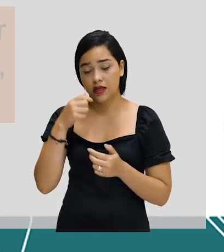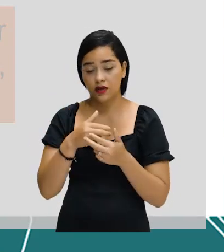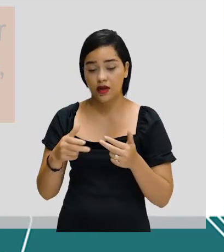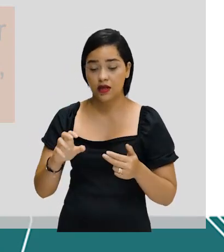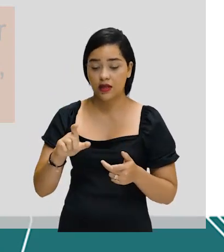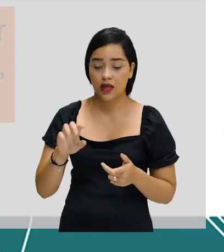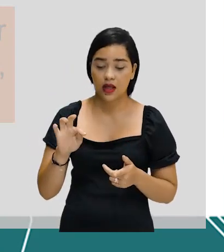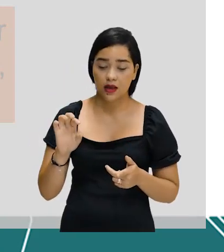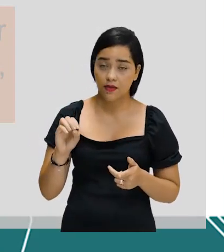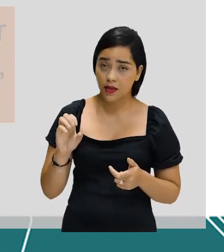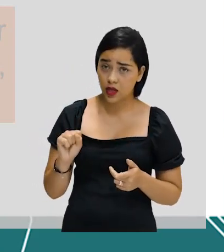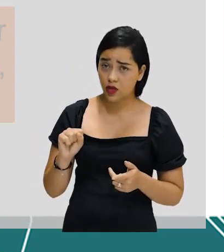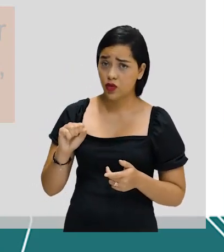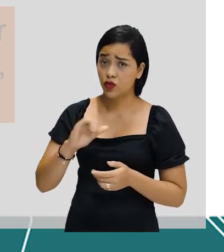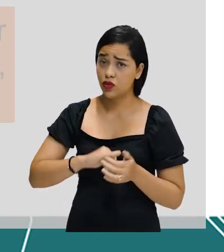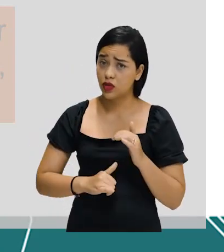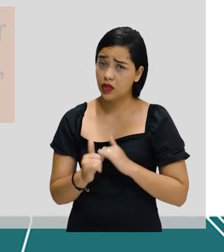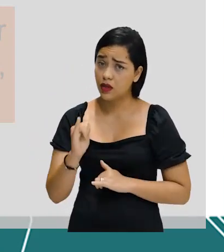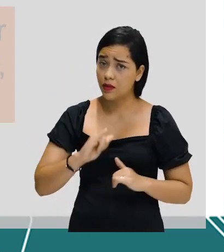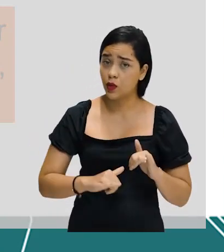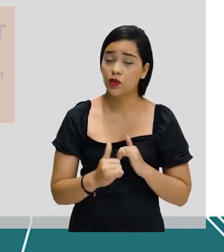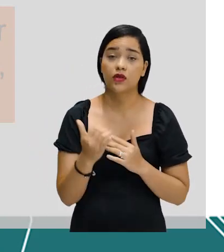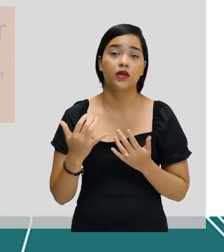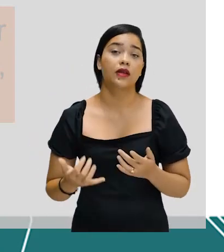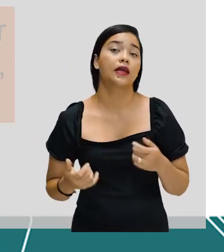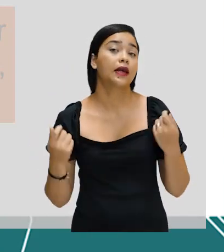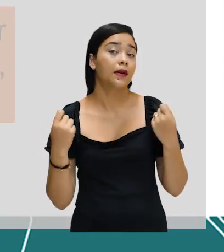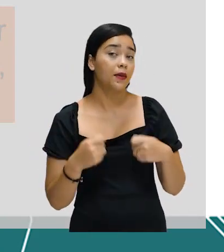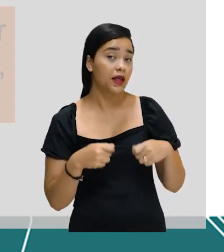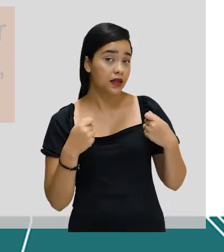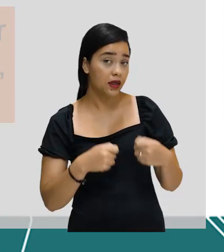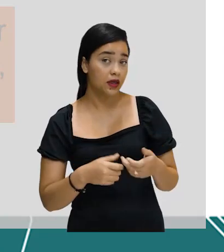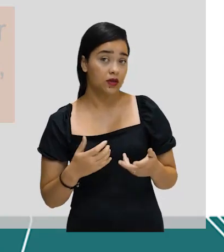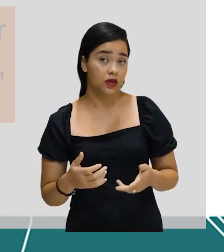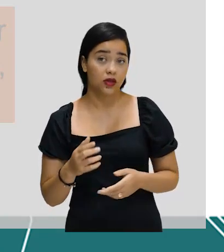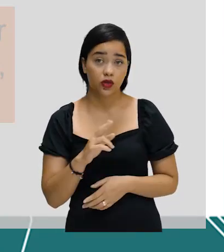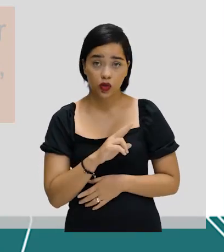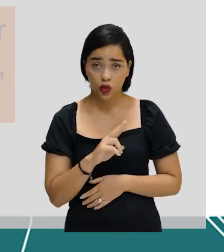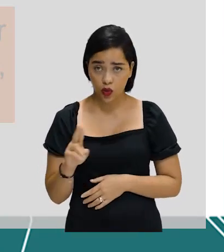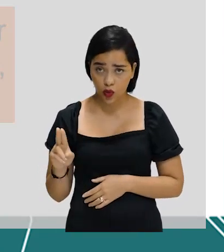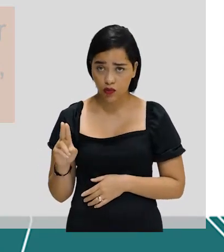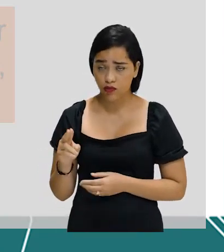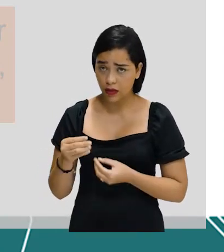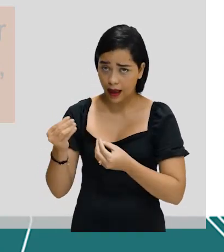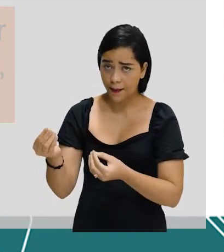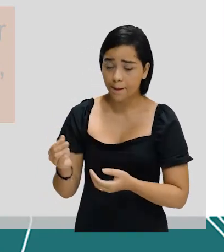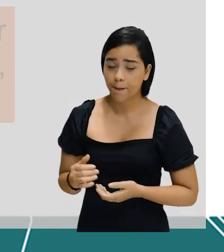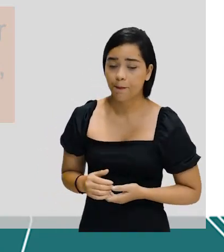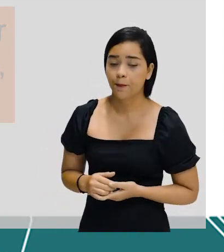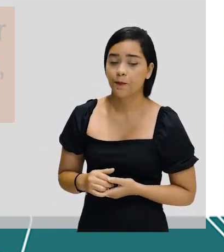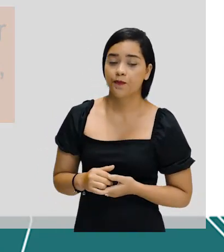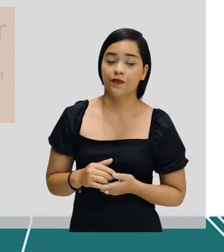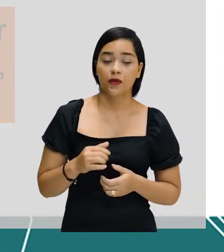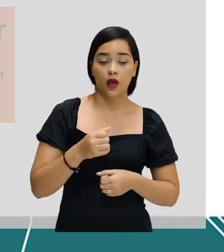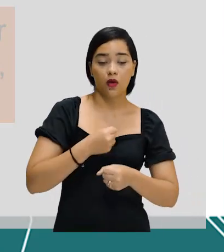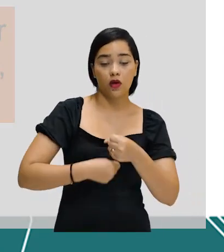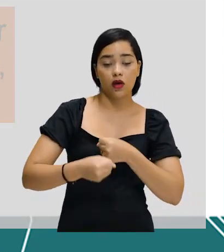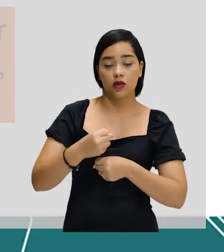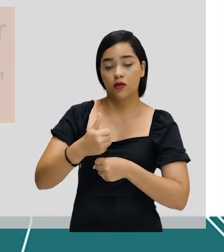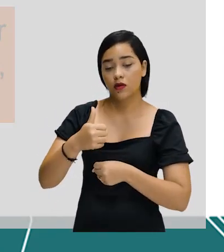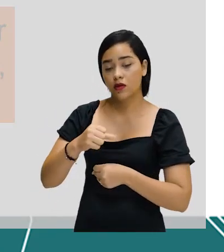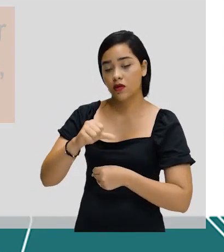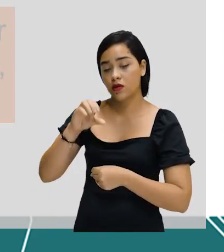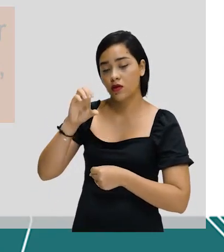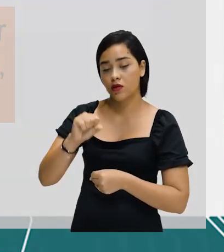elementos químicos. E esses elementos químicos, eles precisam ser nomeados, ok? Então, até 1808,